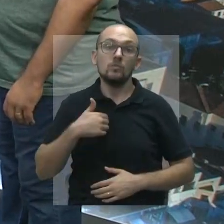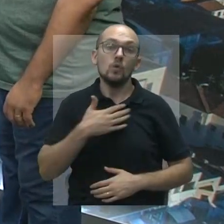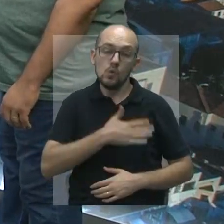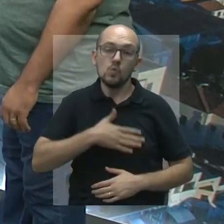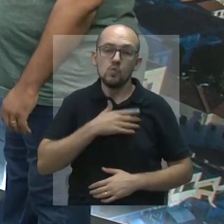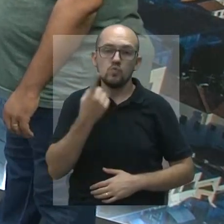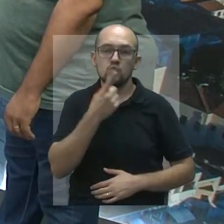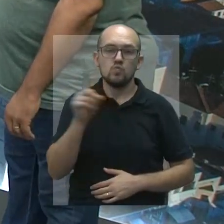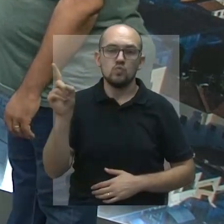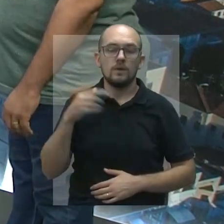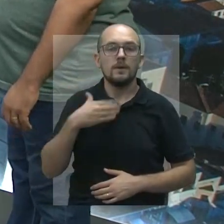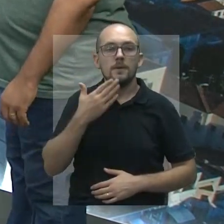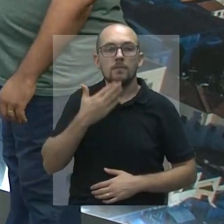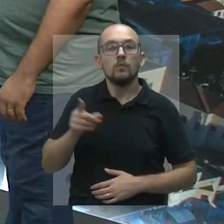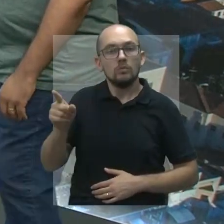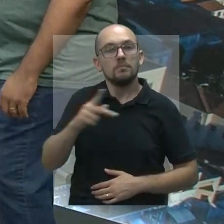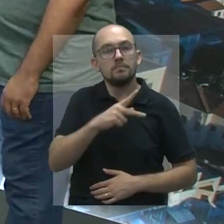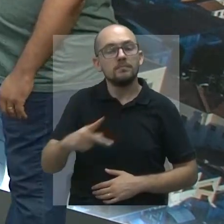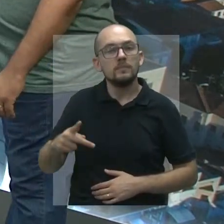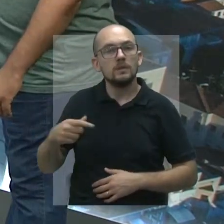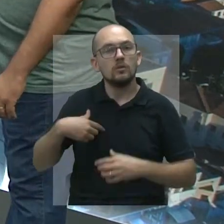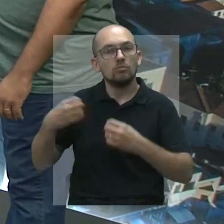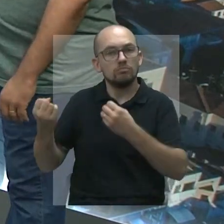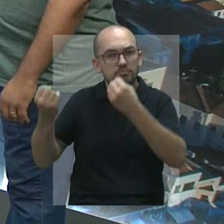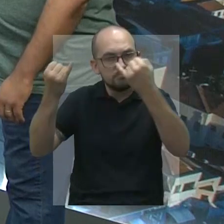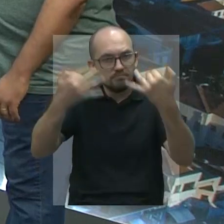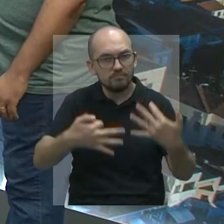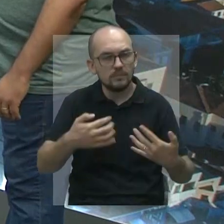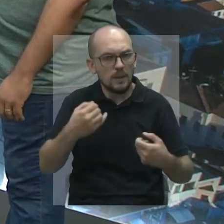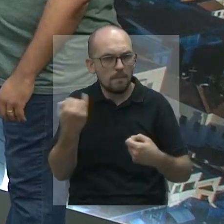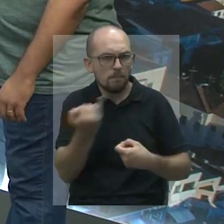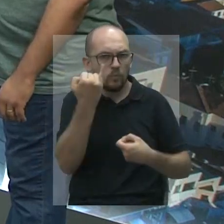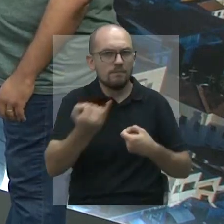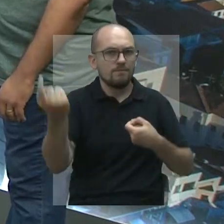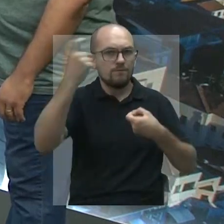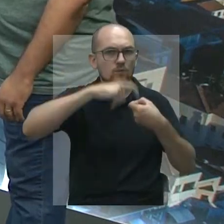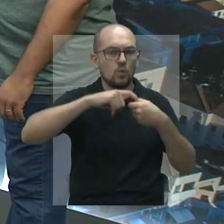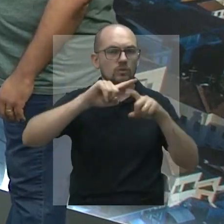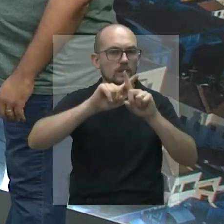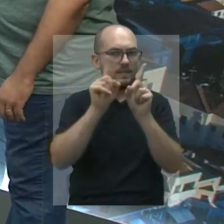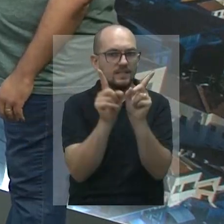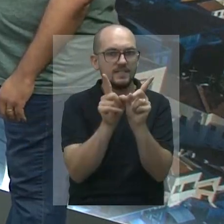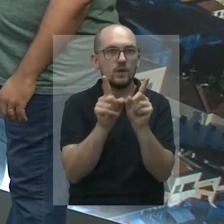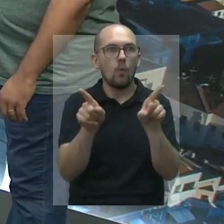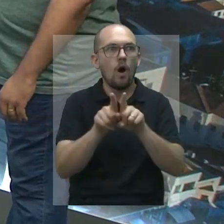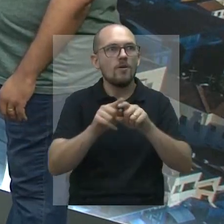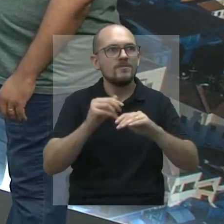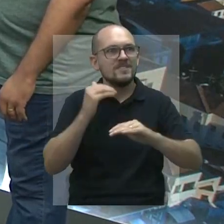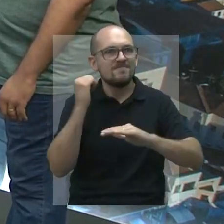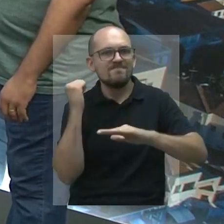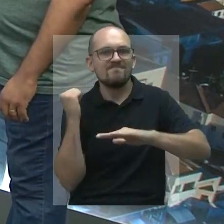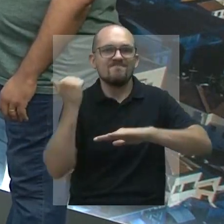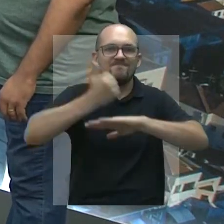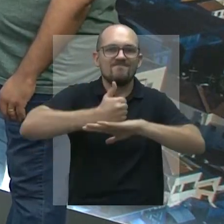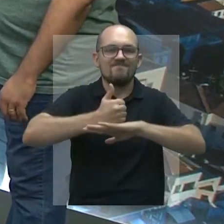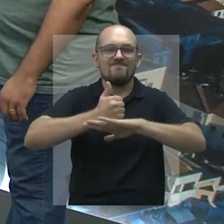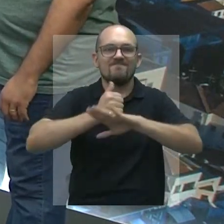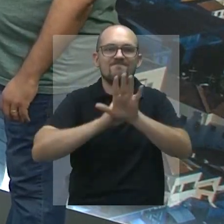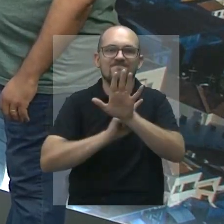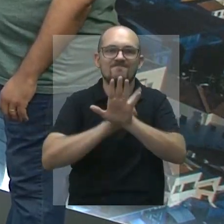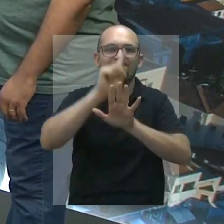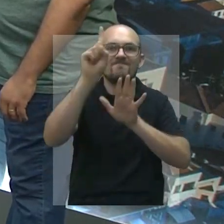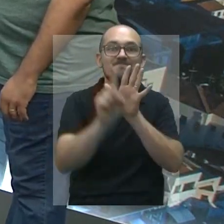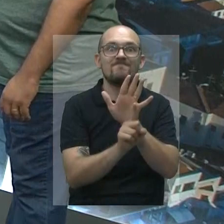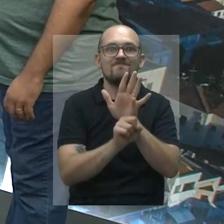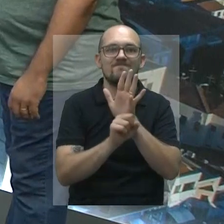que o presidente ressaltasse a importância realmente desse retorno do 15 de Jaú, a esse protagonismo, né, que há muito tempo os jauenses